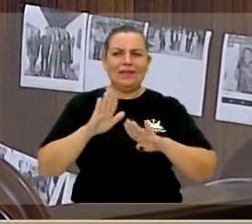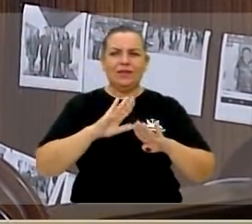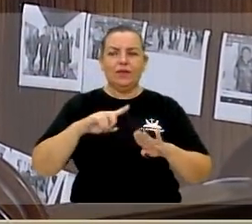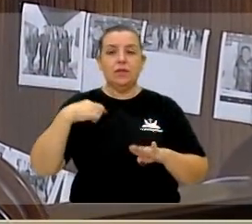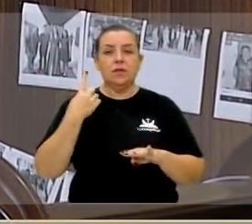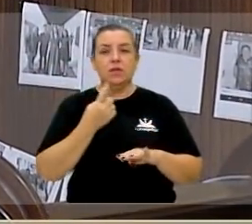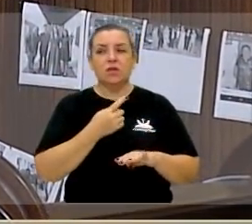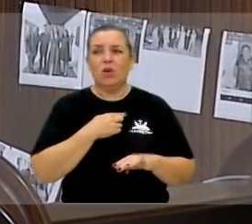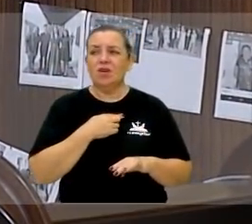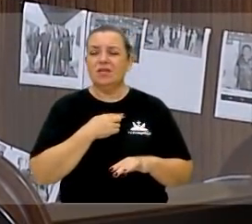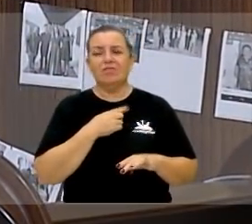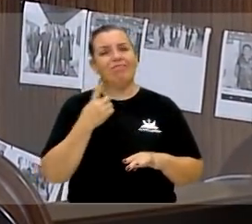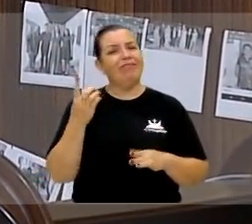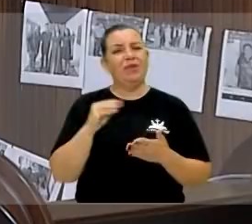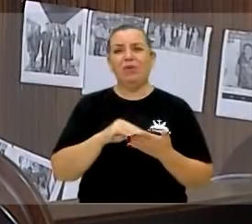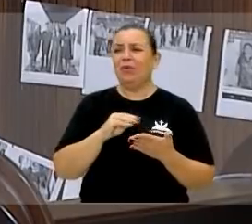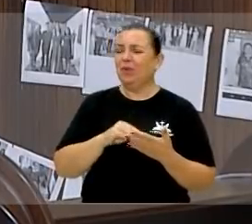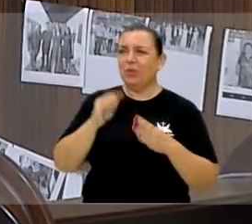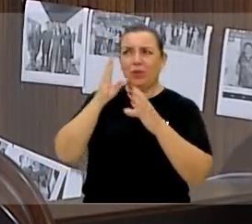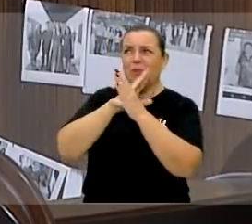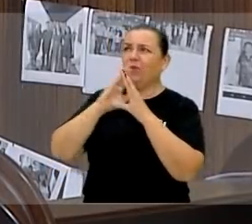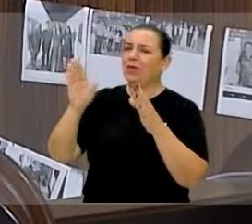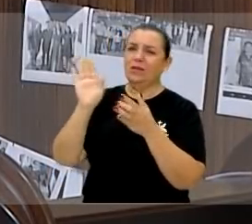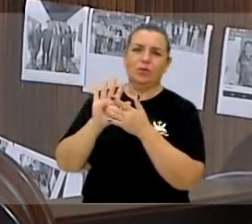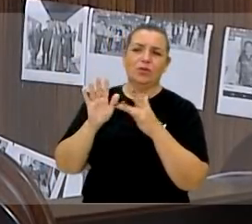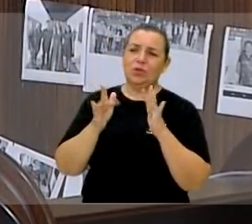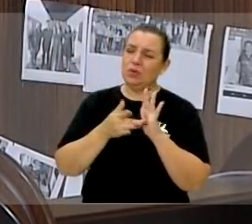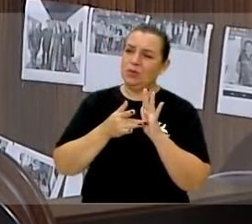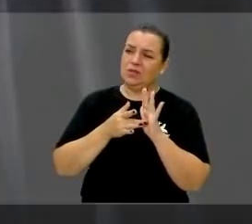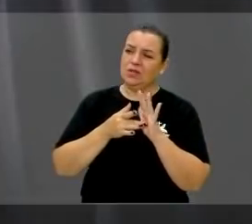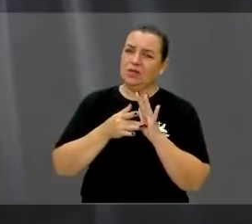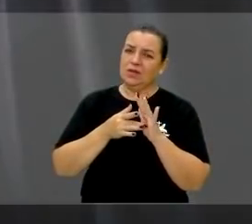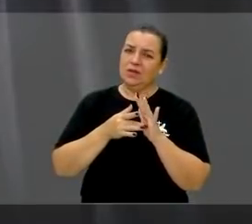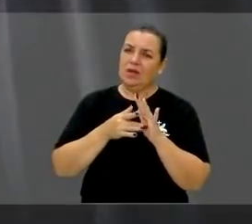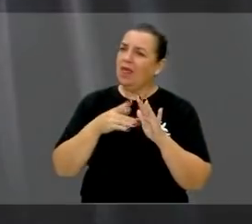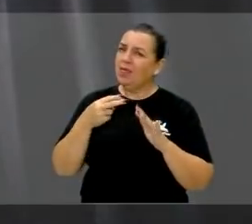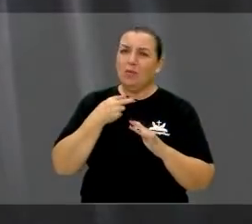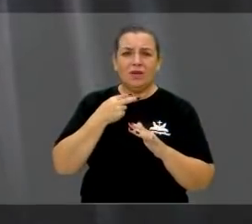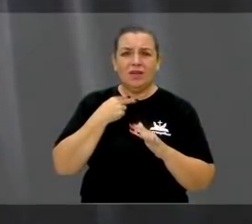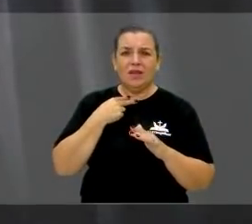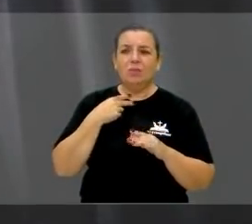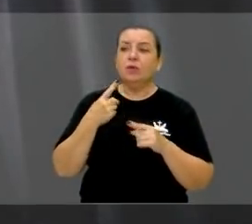a confiança com Jesus. Eu confio em vós,